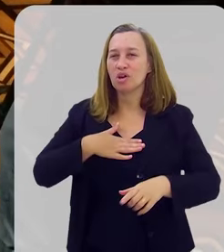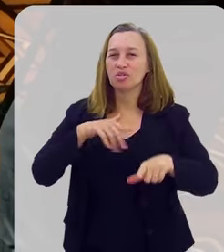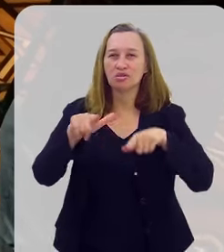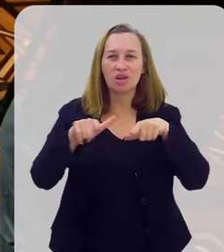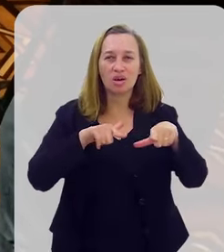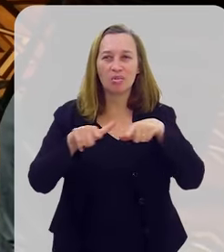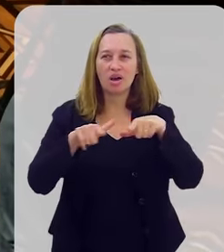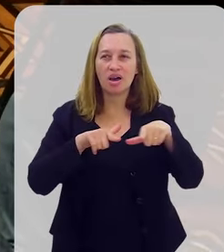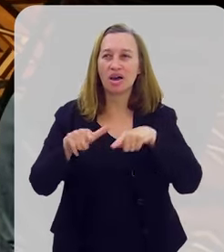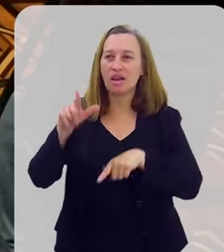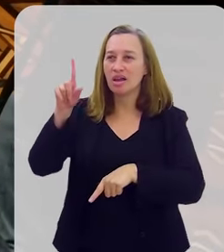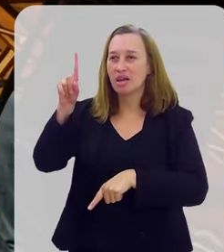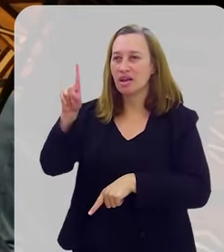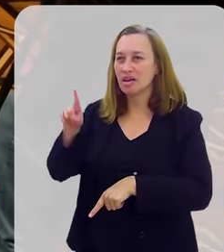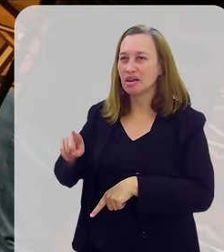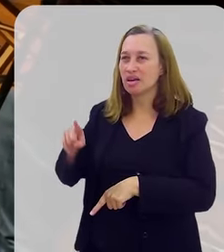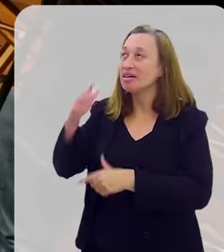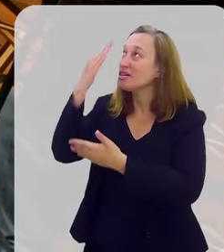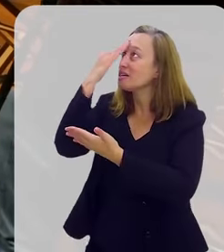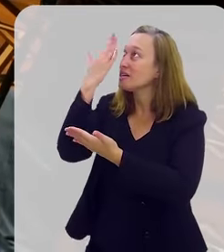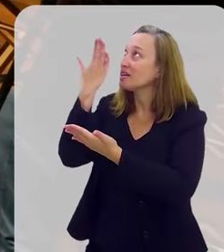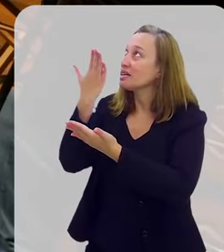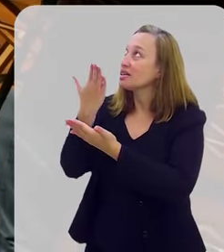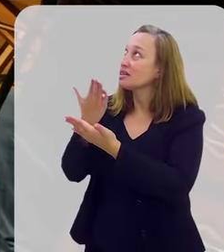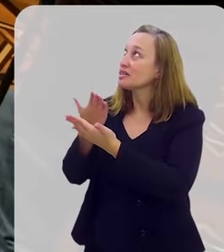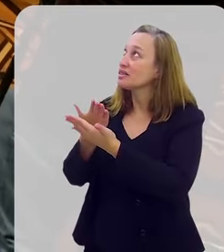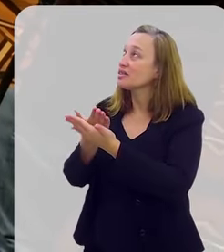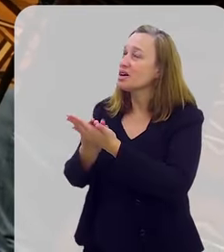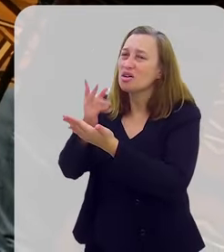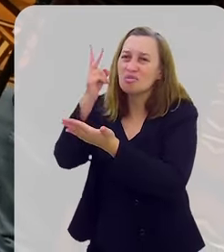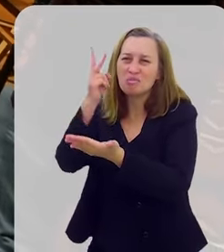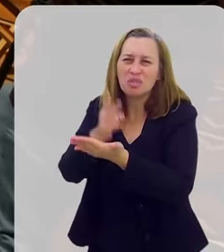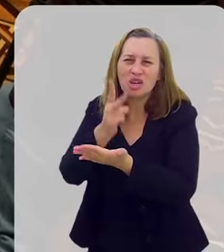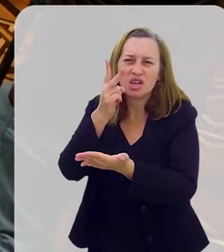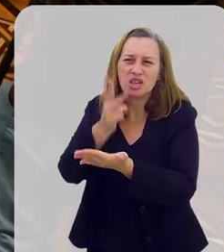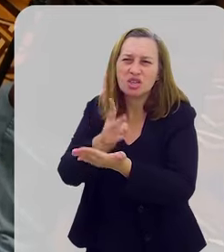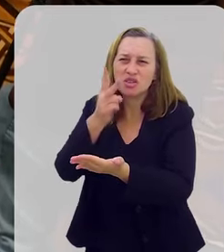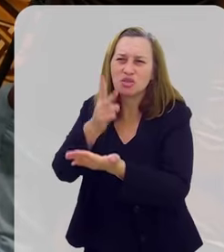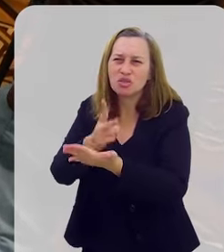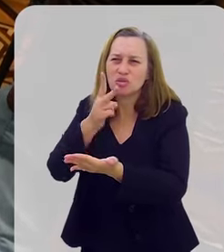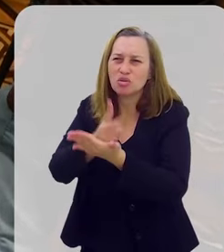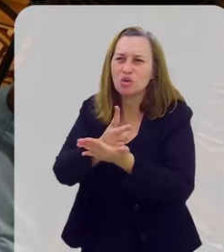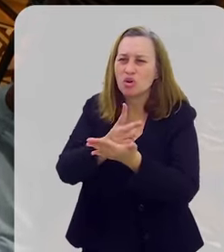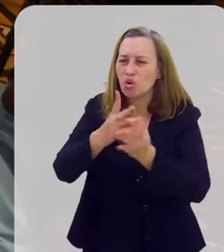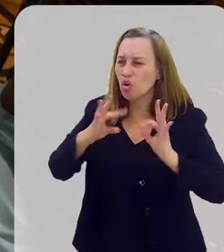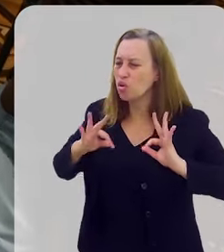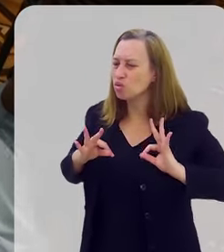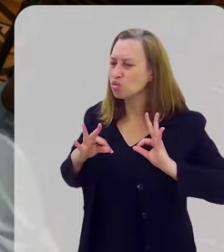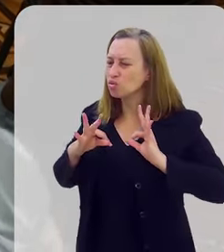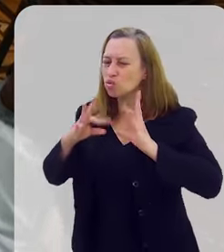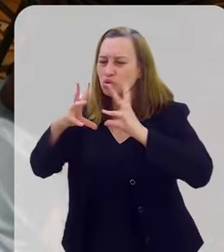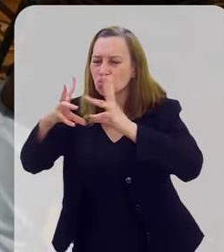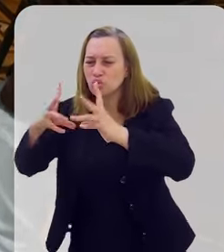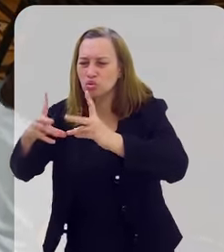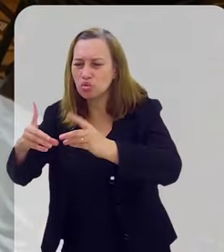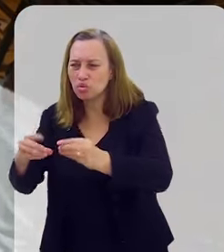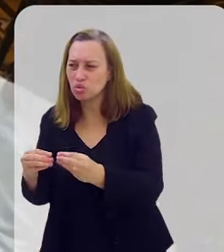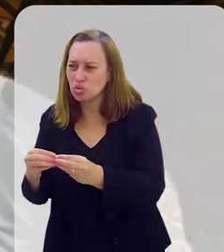santo. Mesmo que um dia eu já tenha errado, nós te esperamos, ó